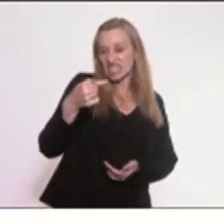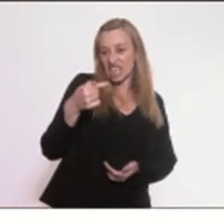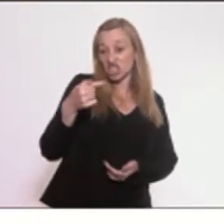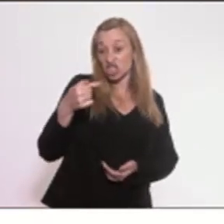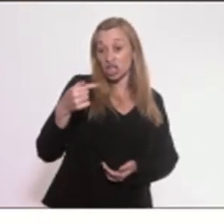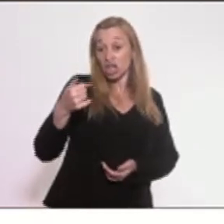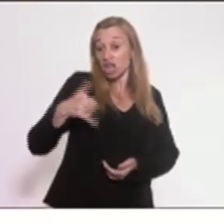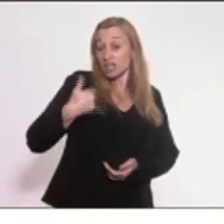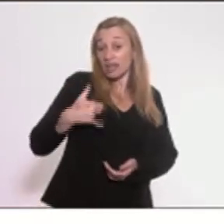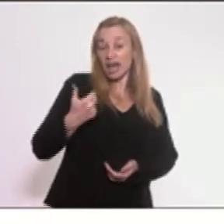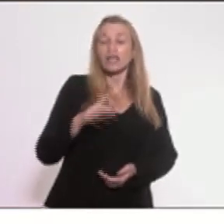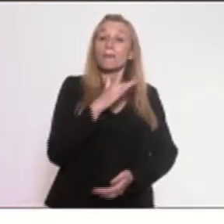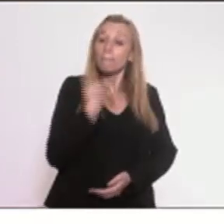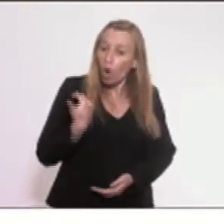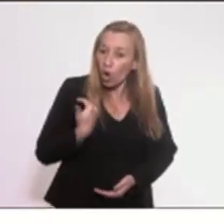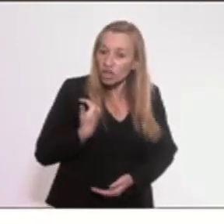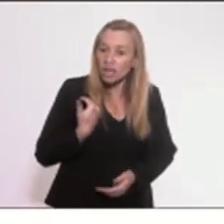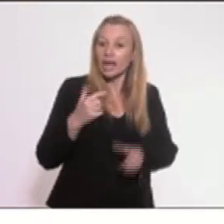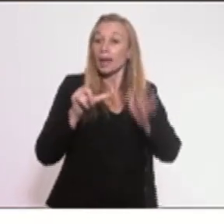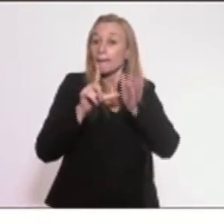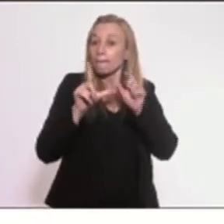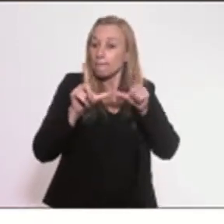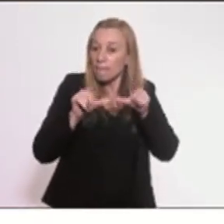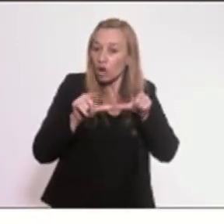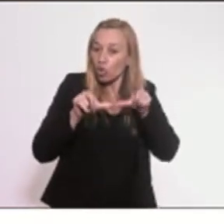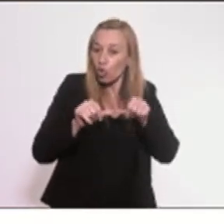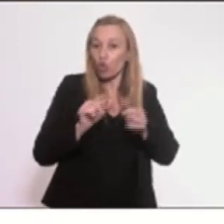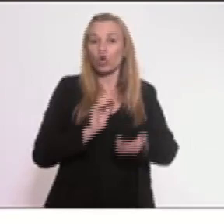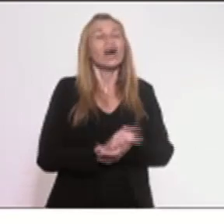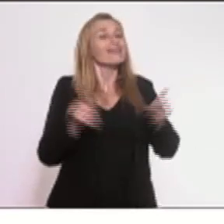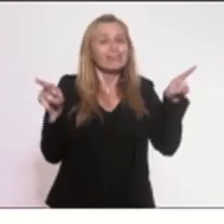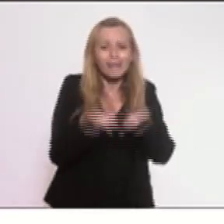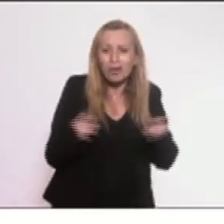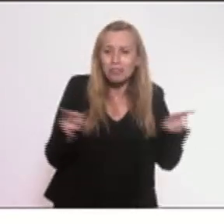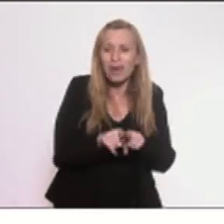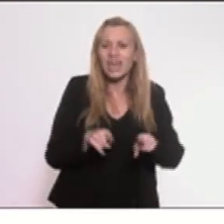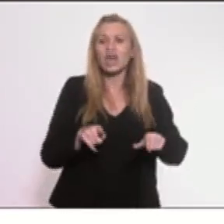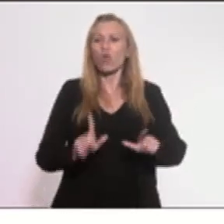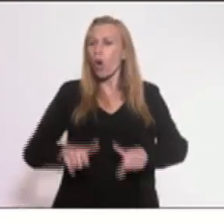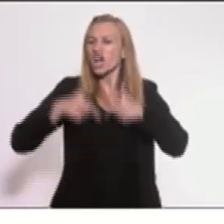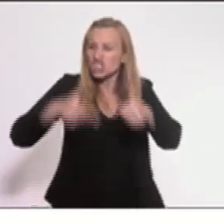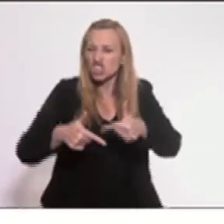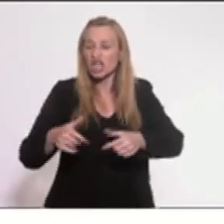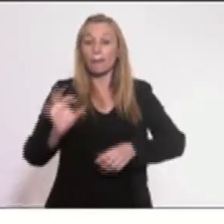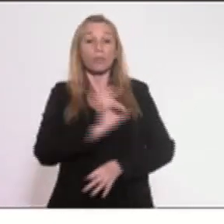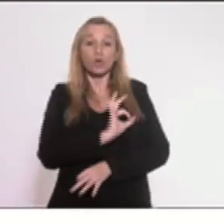anos, morta em Bangu, também durante uma ação policial.